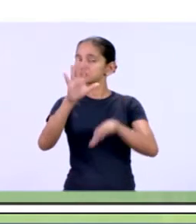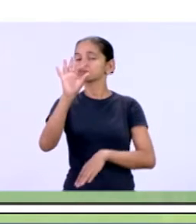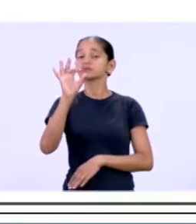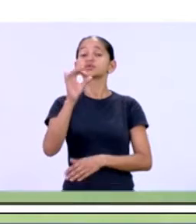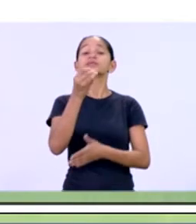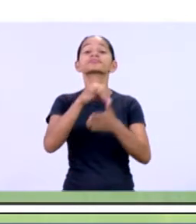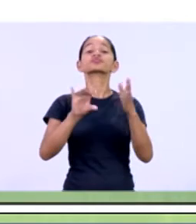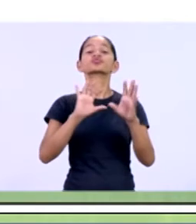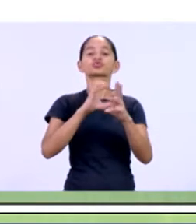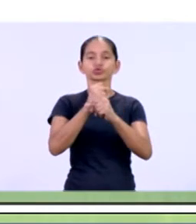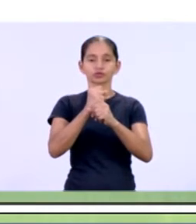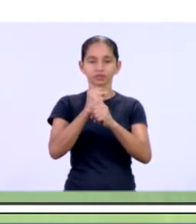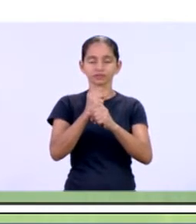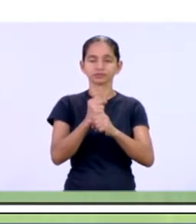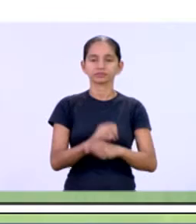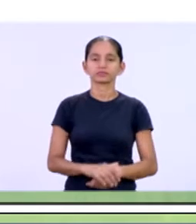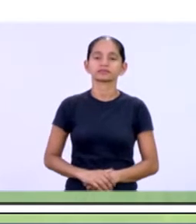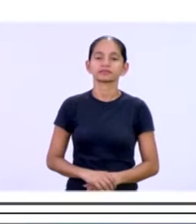imposto.